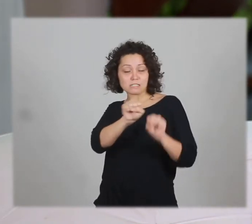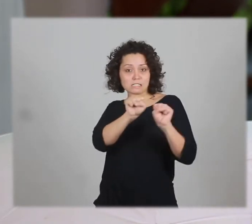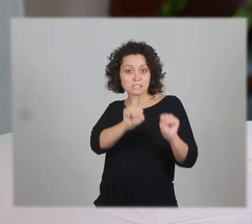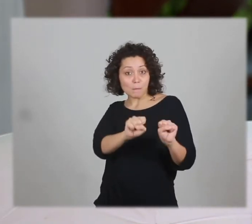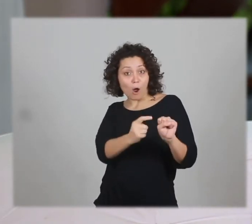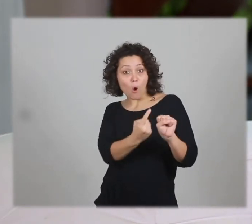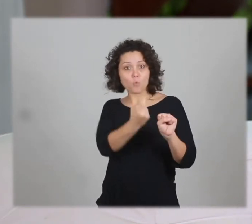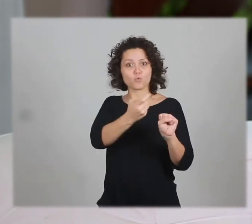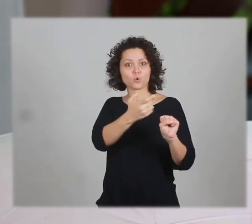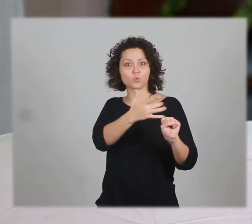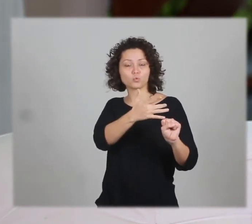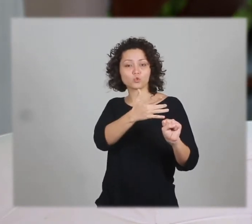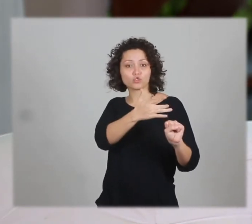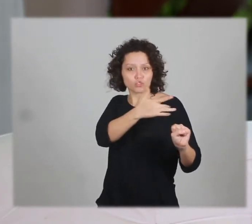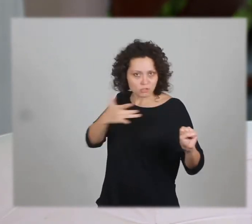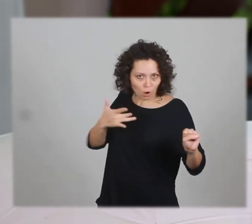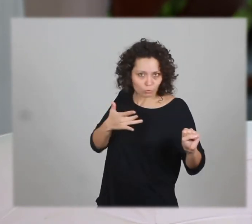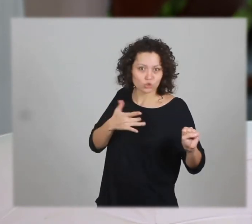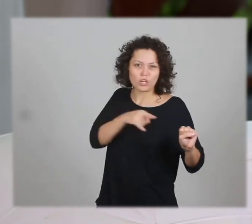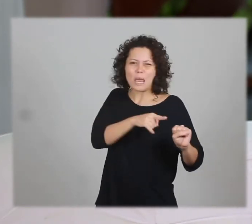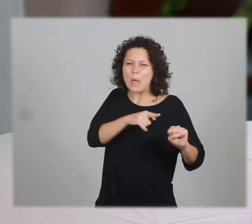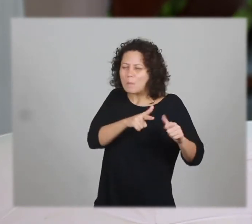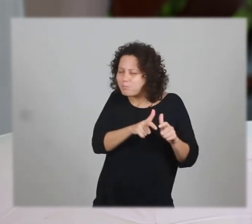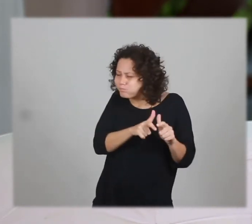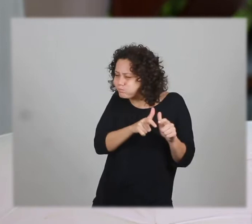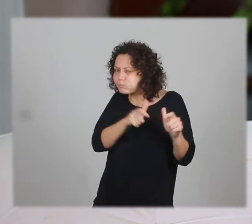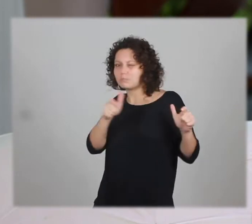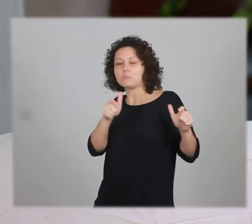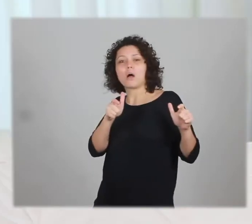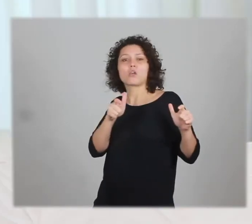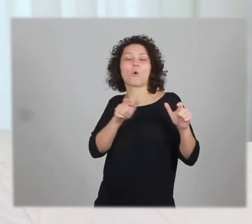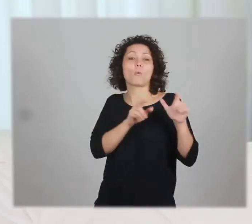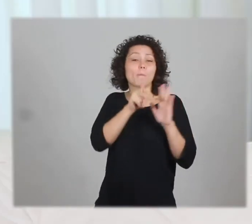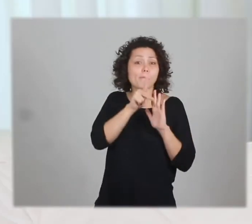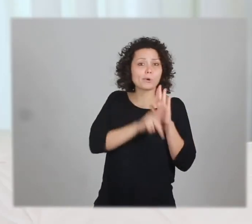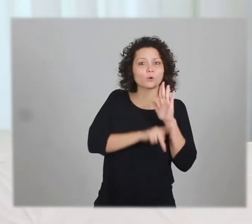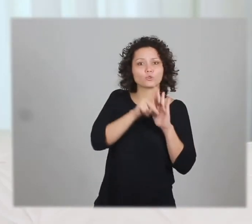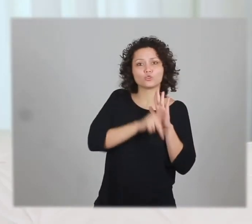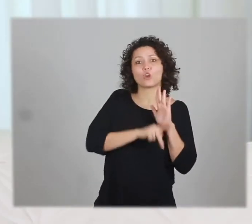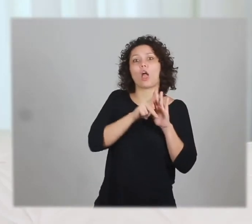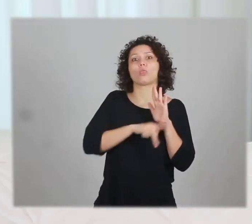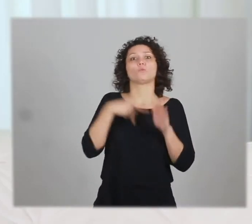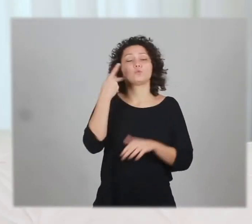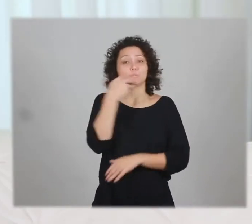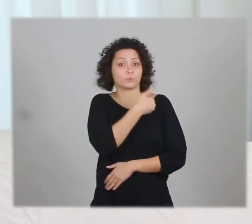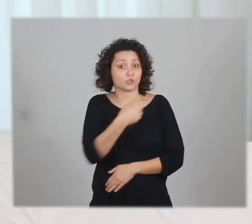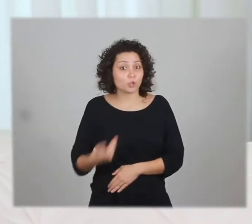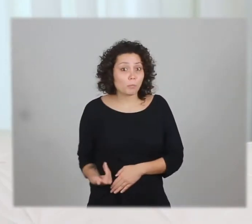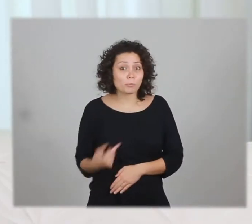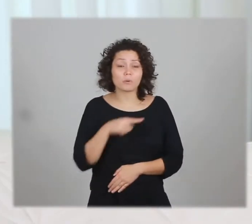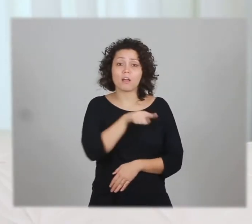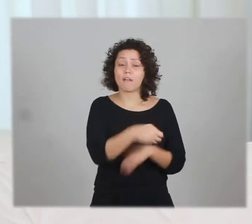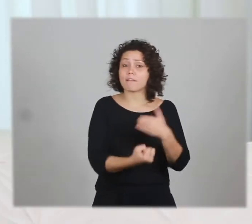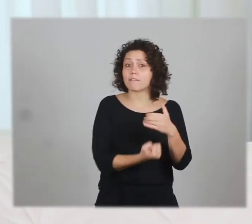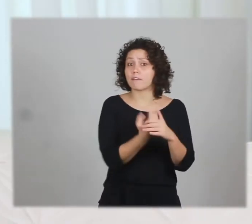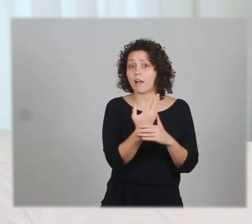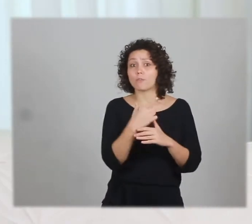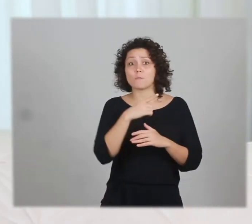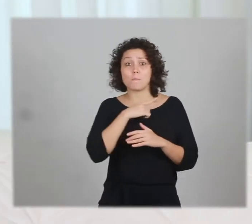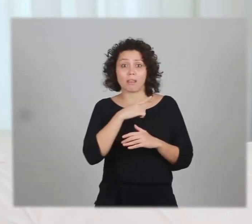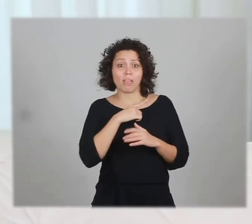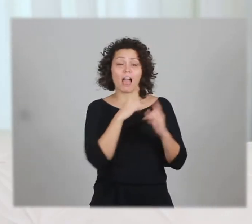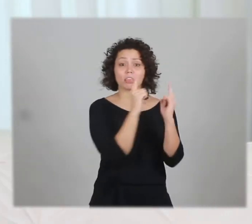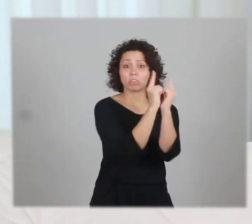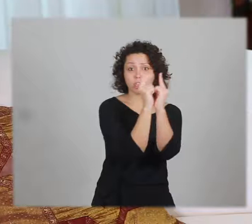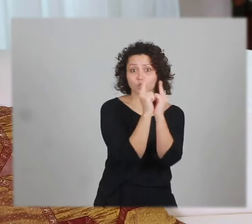SUS. O SUS é o maior projeto de política pública de saúde do país. O SUS foi criado para ser um conjunto de serviços de